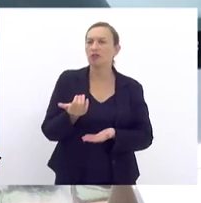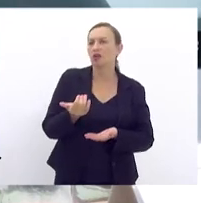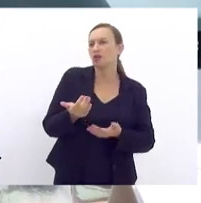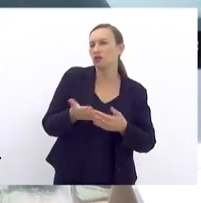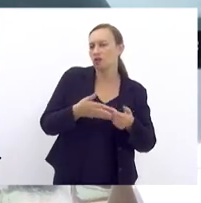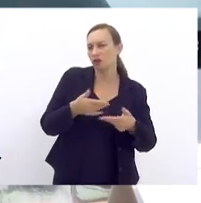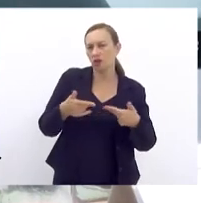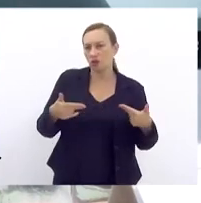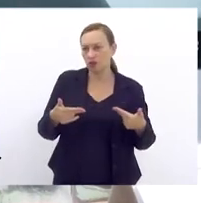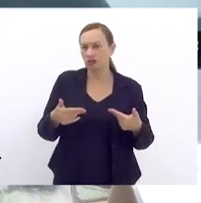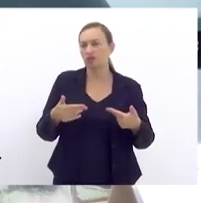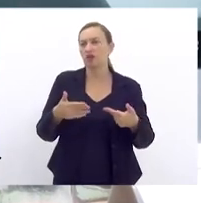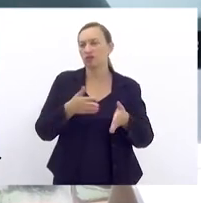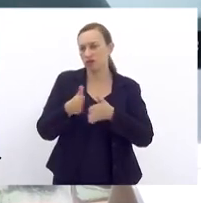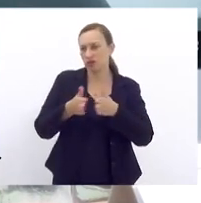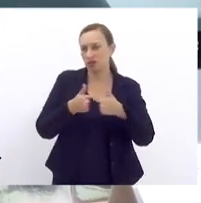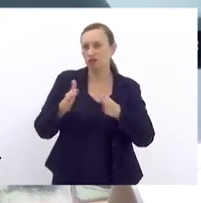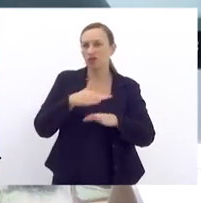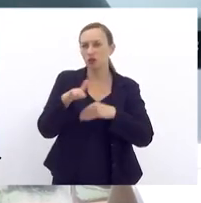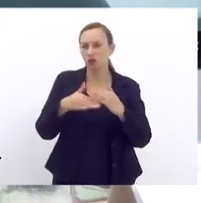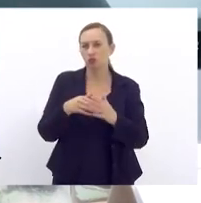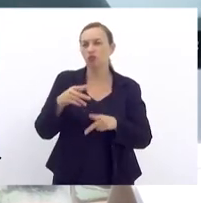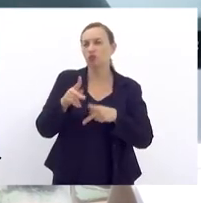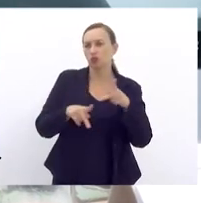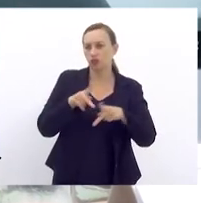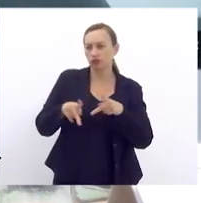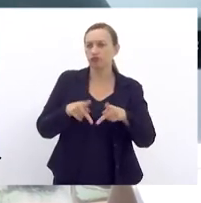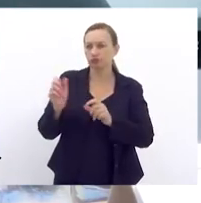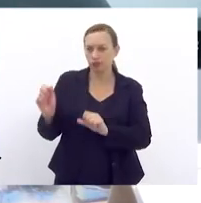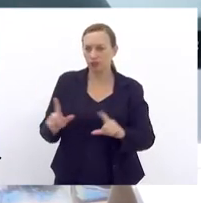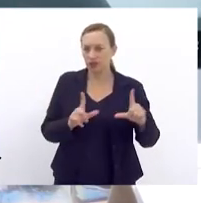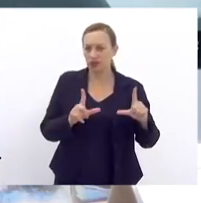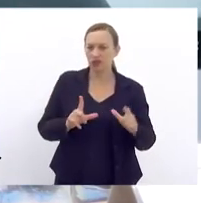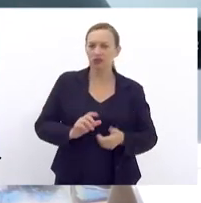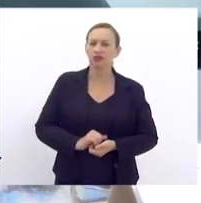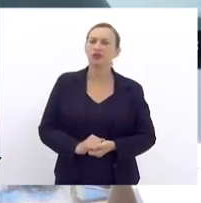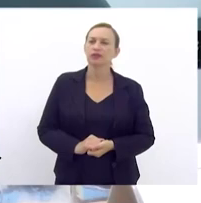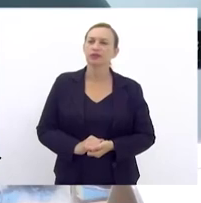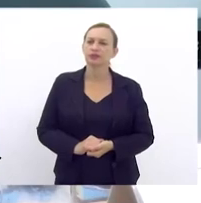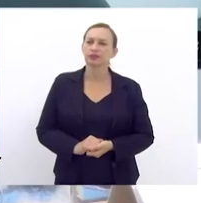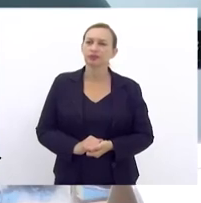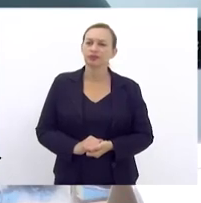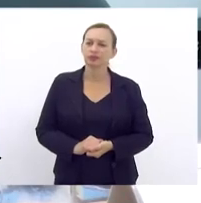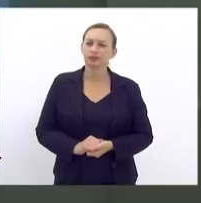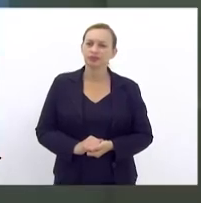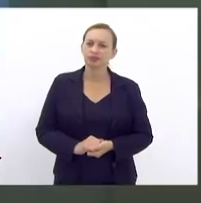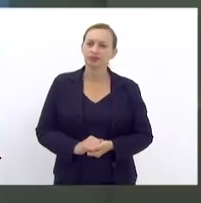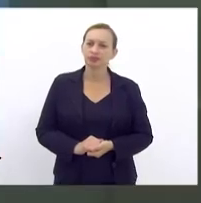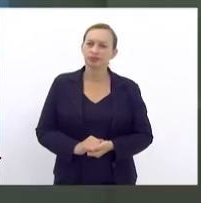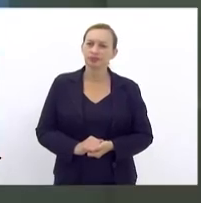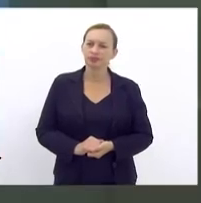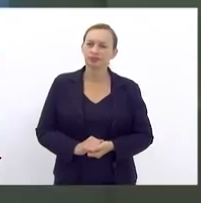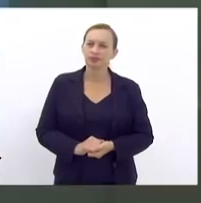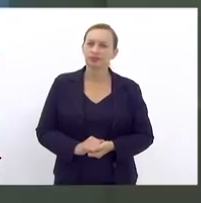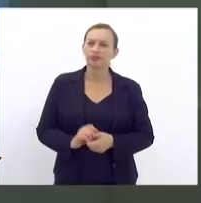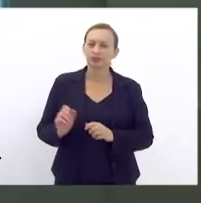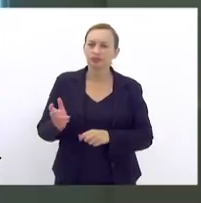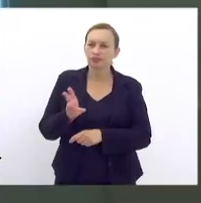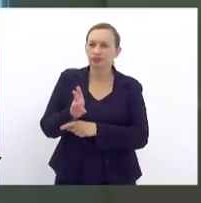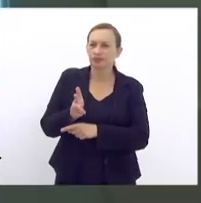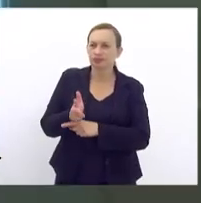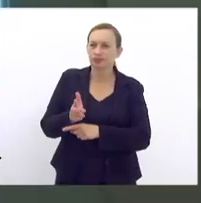acessível a praticamente toda a população pode passar por favor vê se já acabou se acabou passa o vídeo por